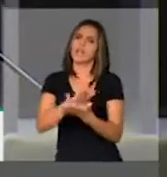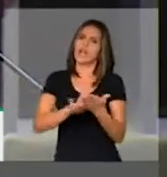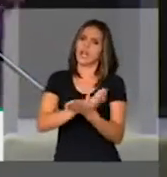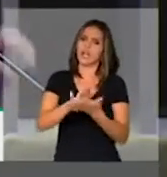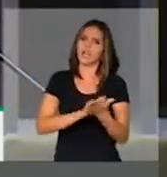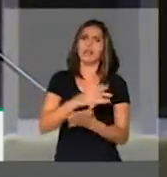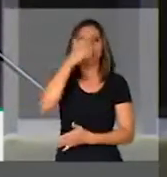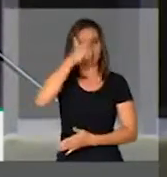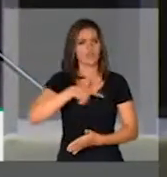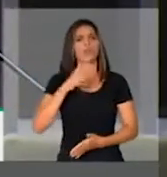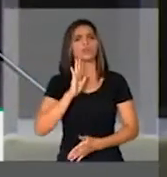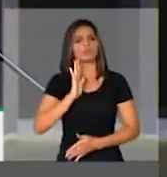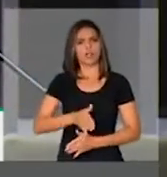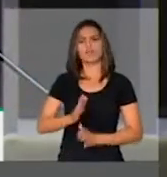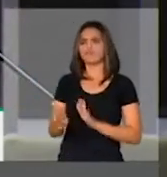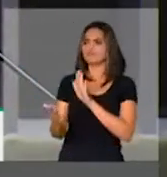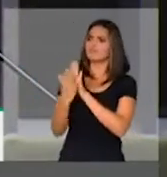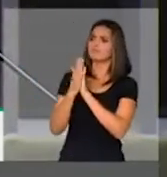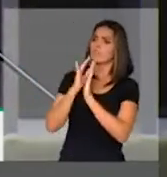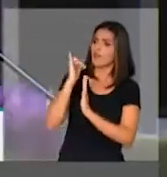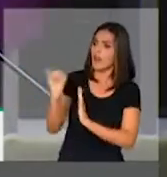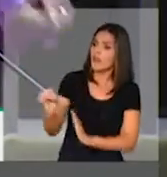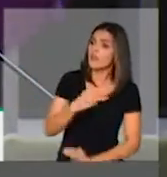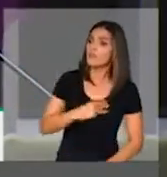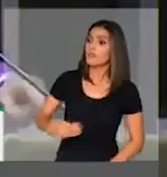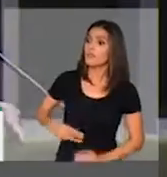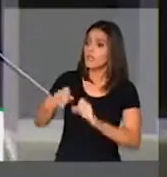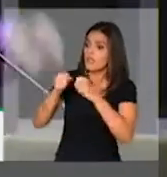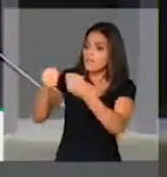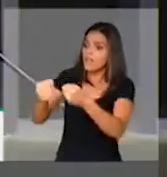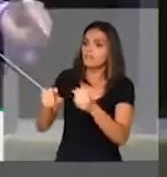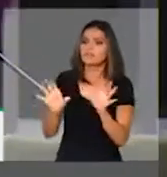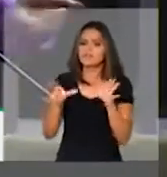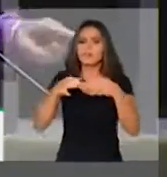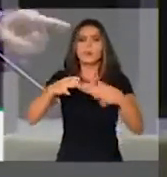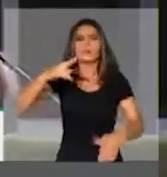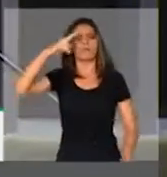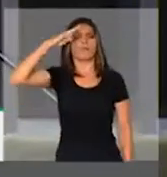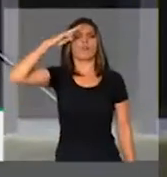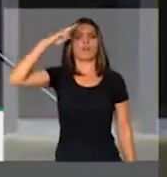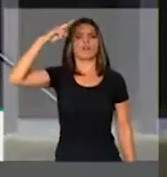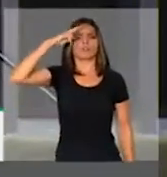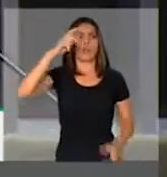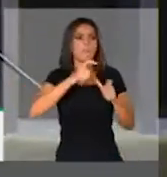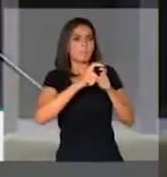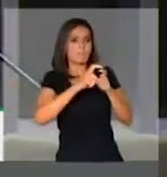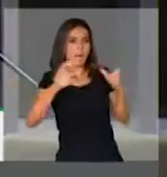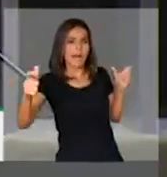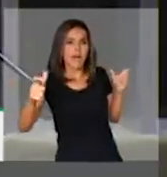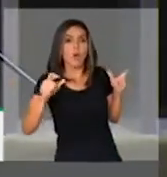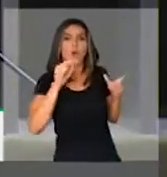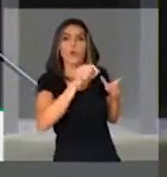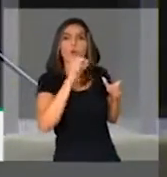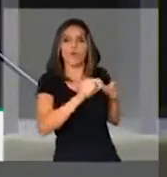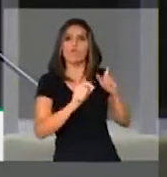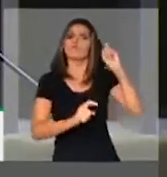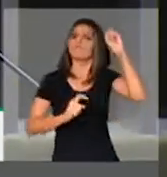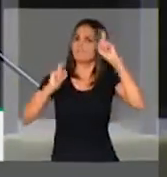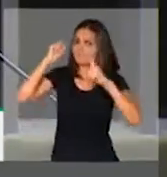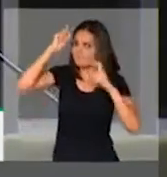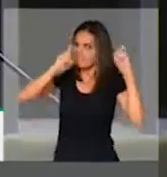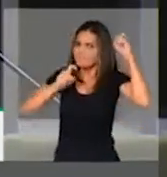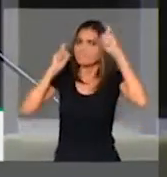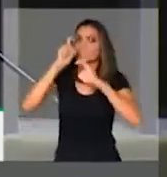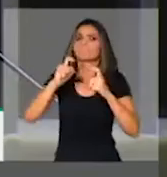questão de dizer isso ao ministro da Defesa. As Forças Armadas, a maioria dos que ali estão, tem se